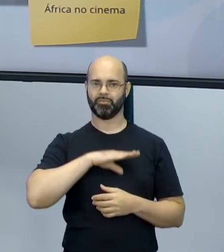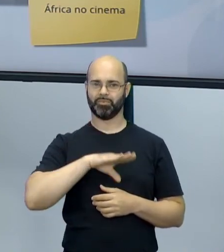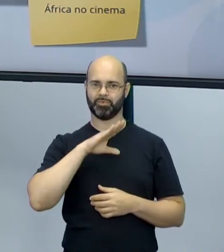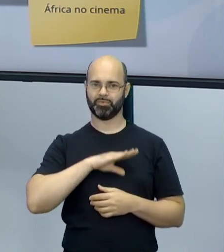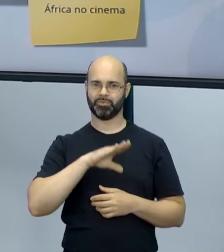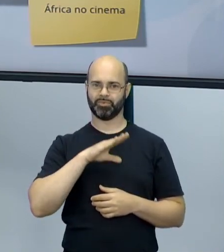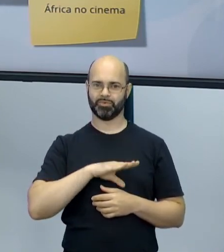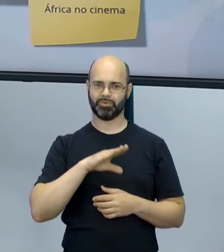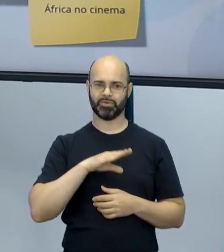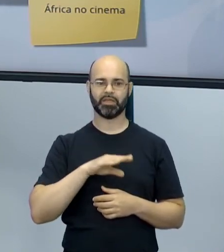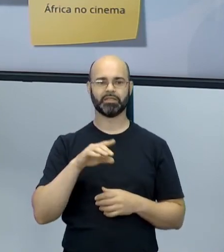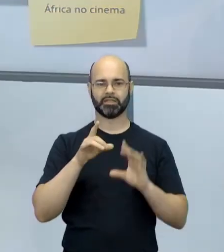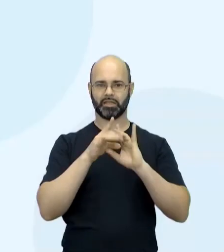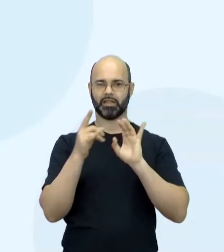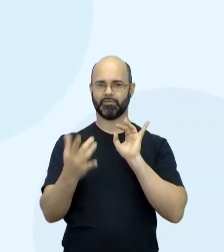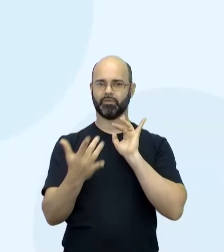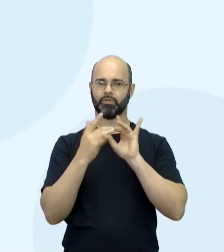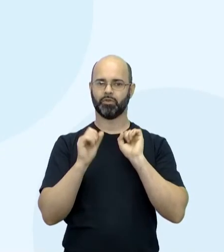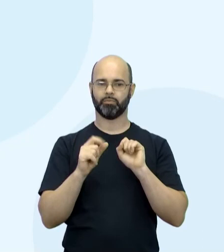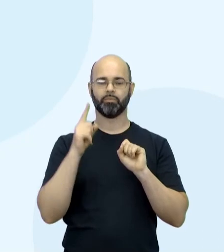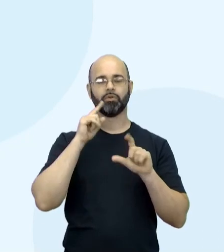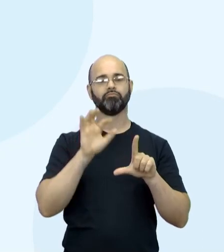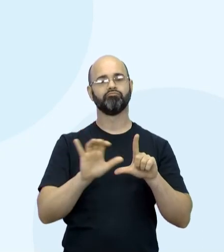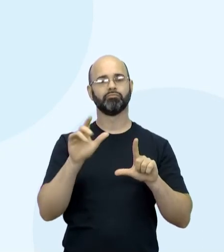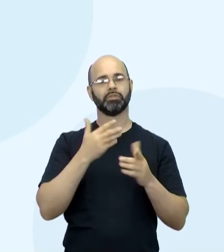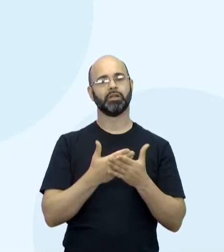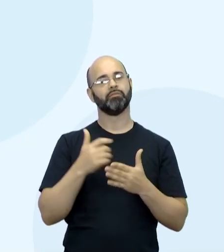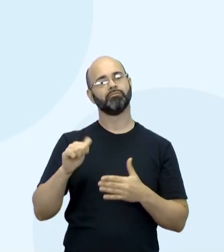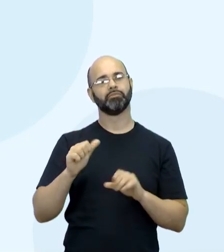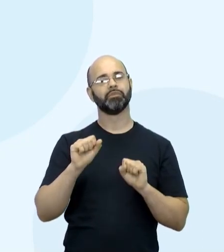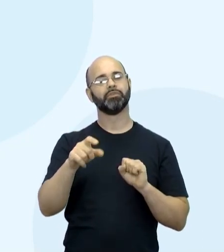CMSP_EM. Avalie a nossa aula, tá o QR Code na tela, diga o que